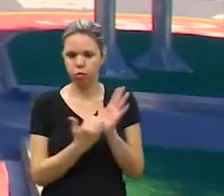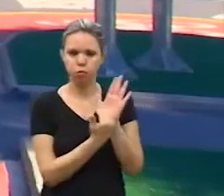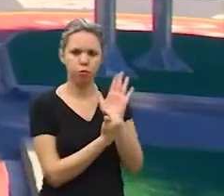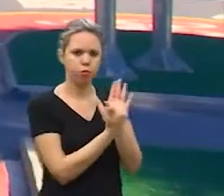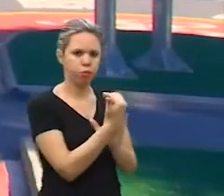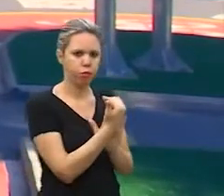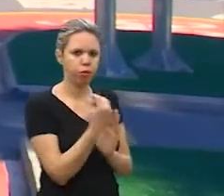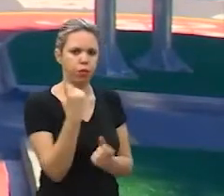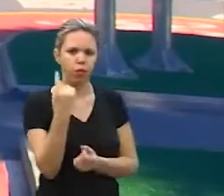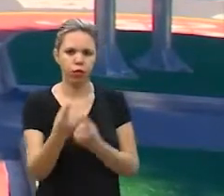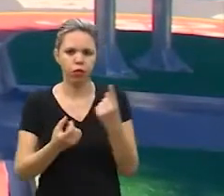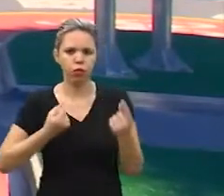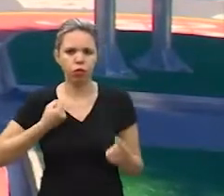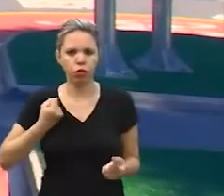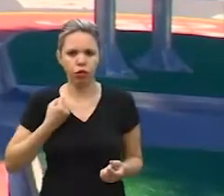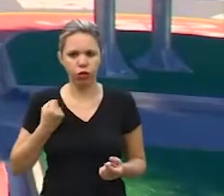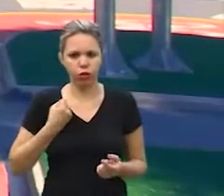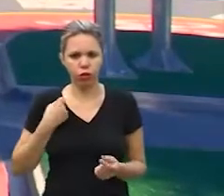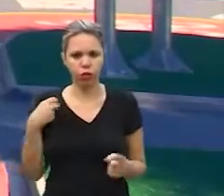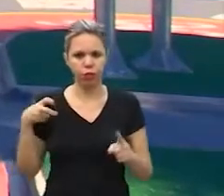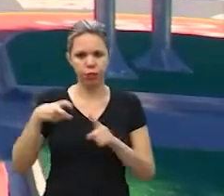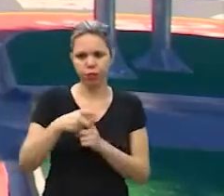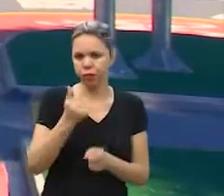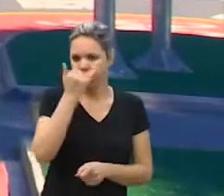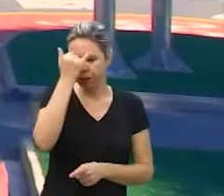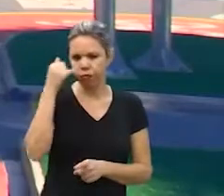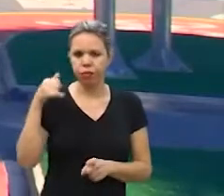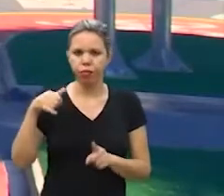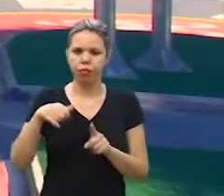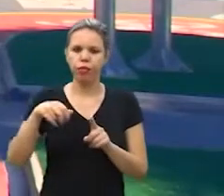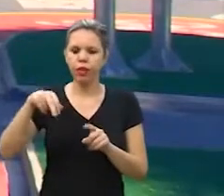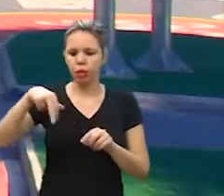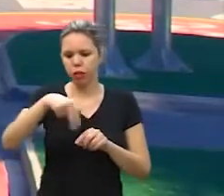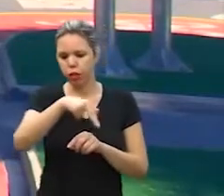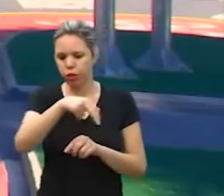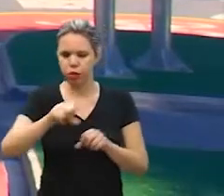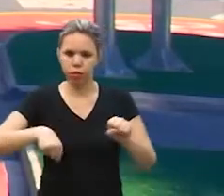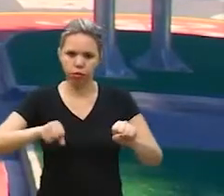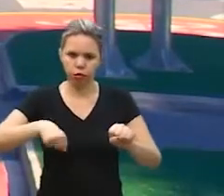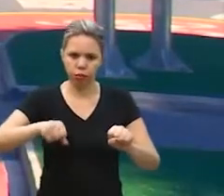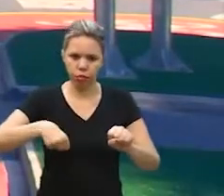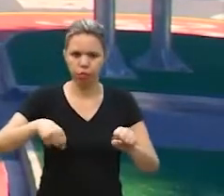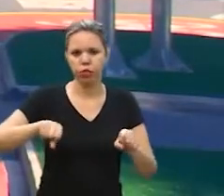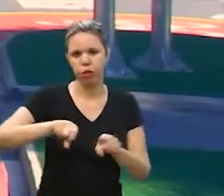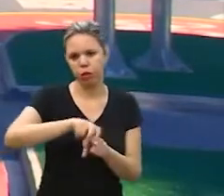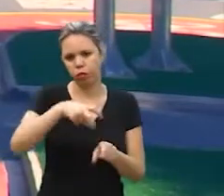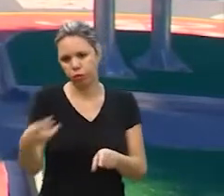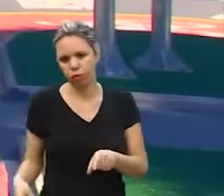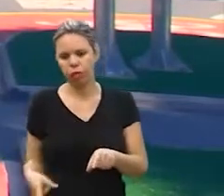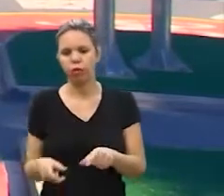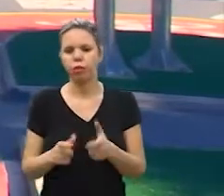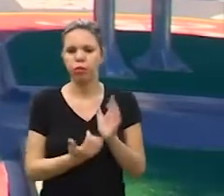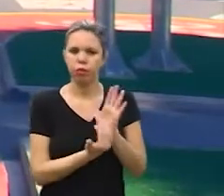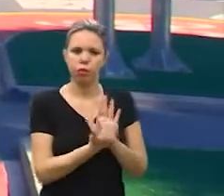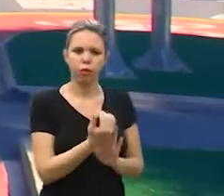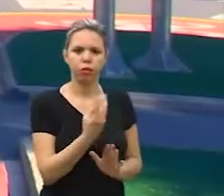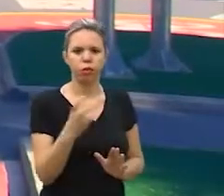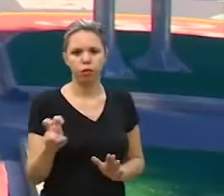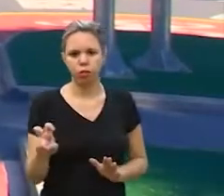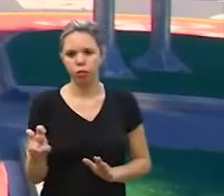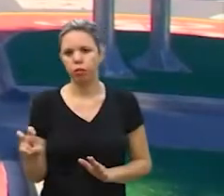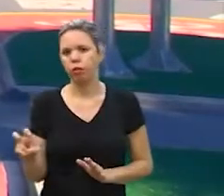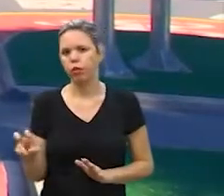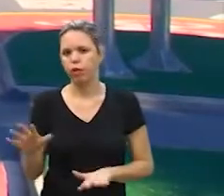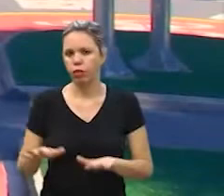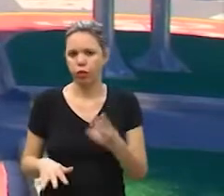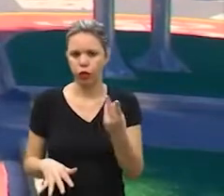um acréscimo em alguns números, como os acidentes fatais por atropelamento, motociclistas também, um acréscimo de